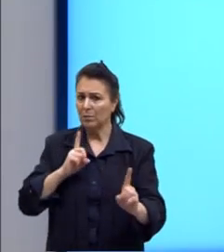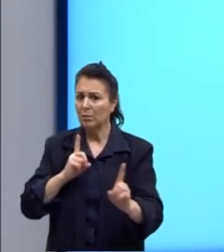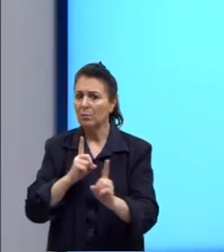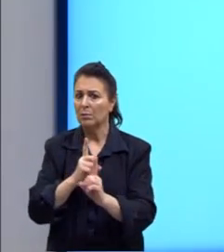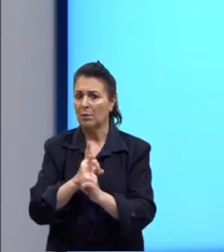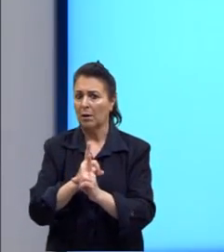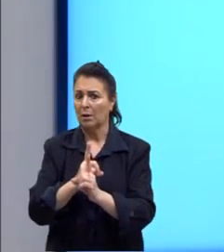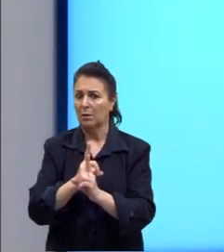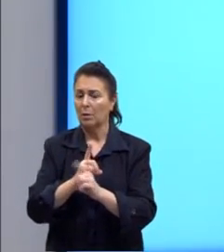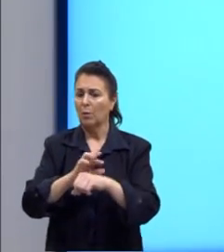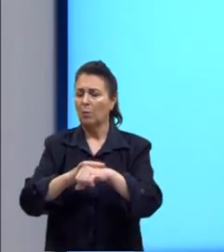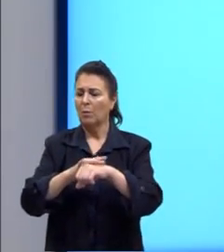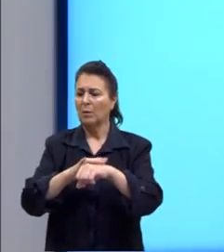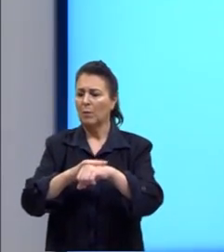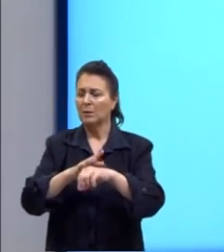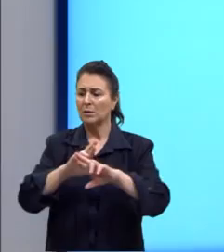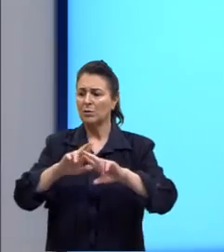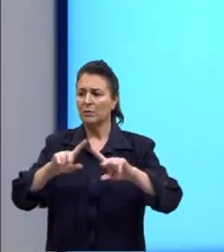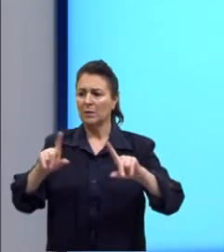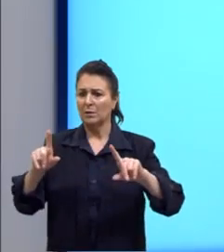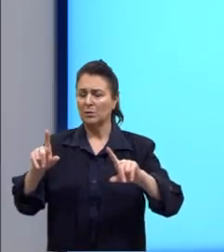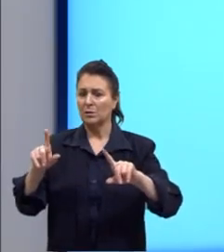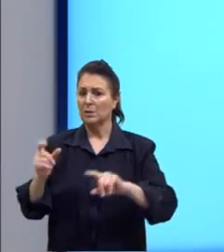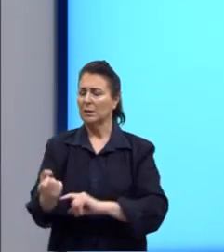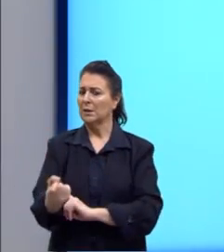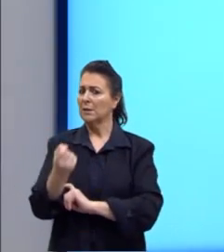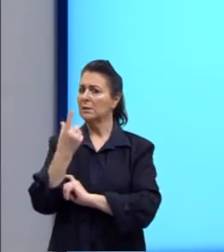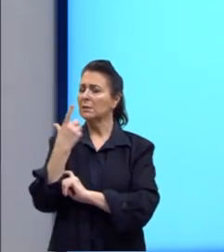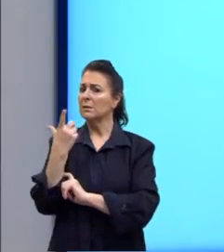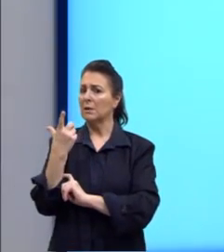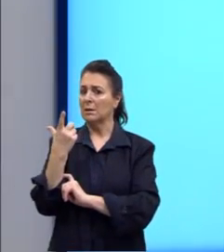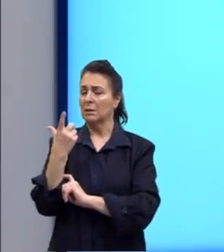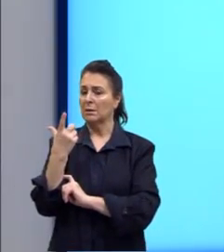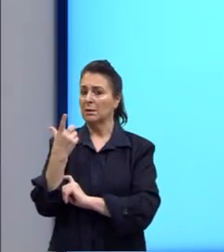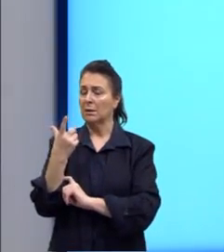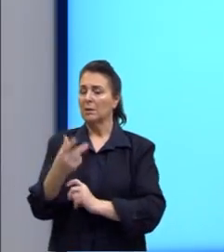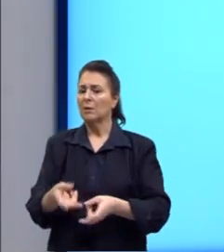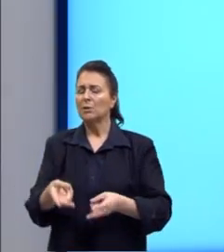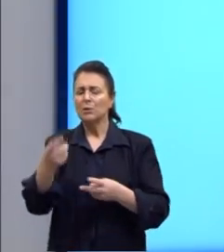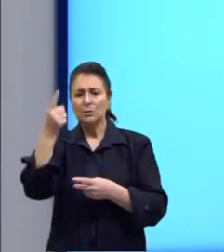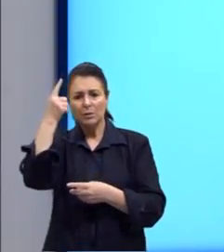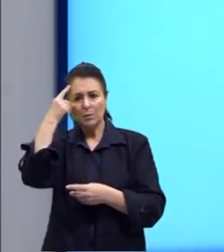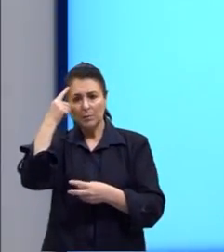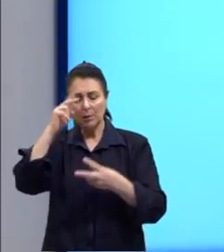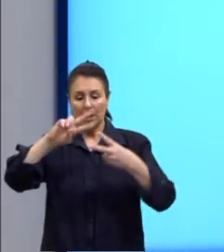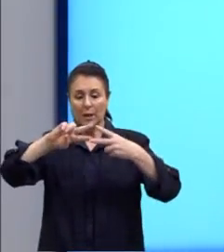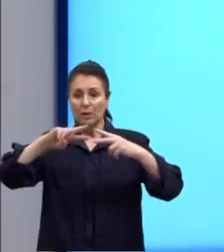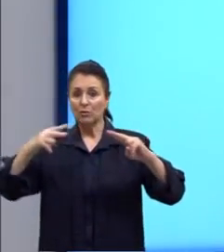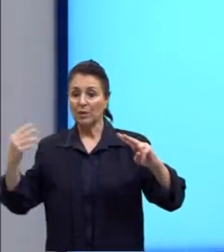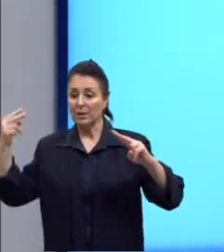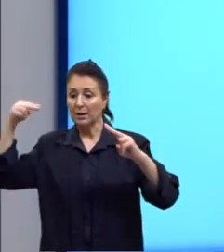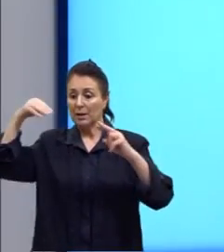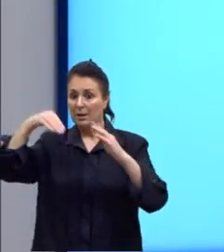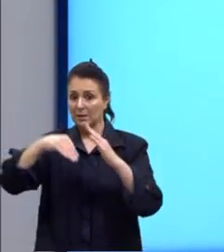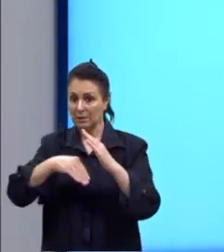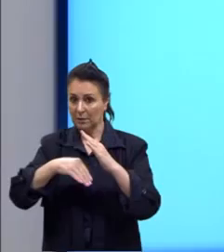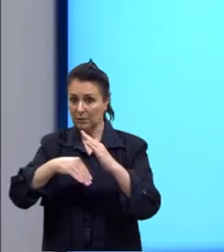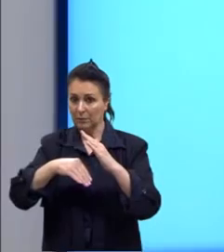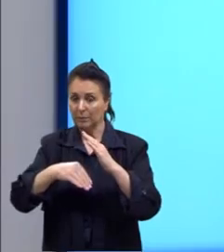falar de doença rara a gente já pode descartar que é um gene dominante tá a gente já pode pensar em Gene recessivo